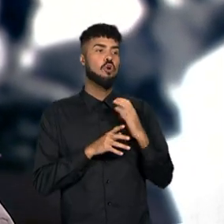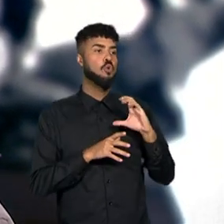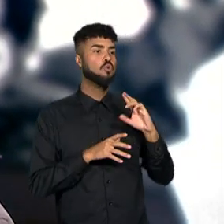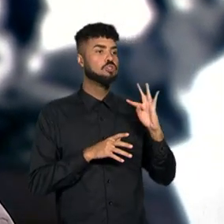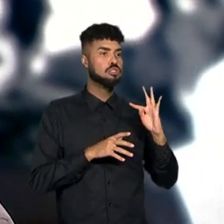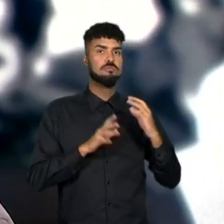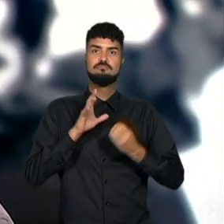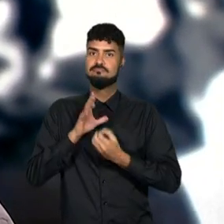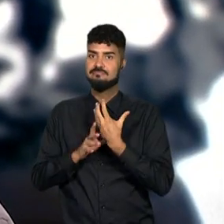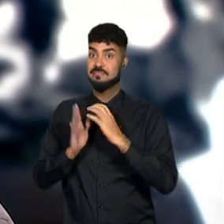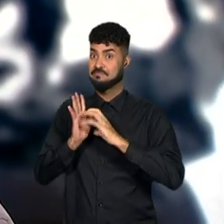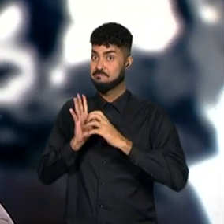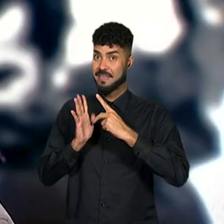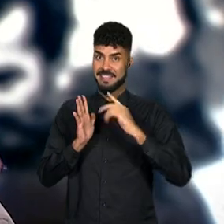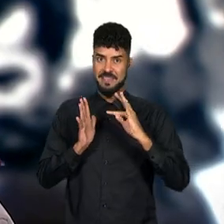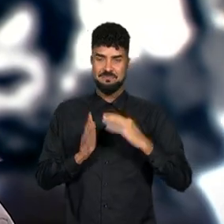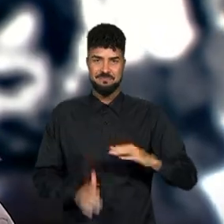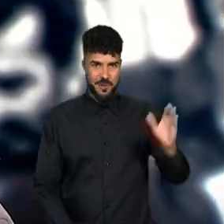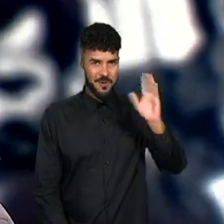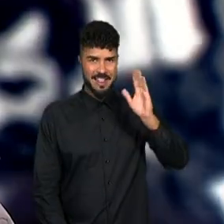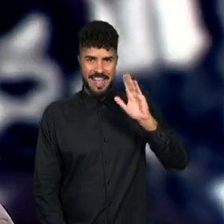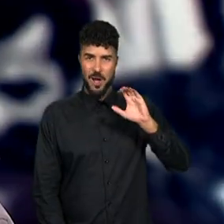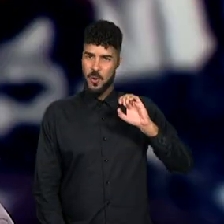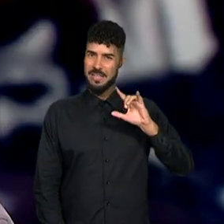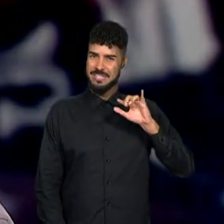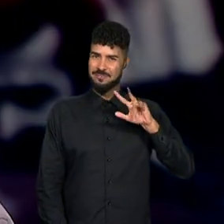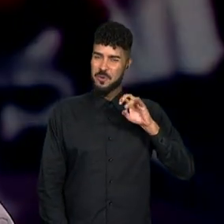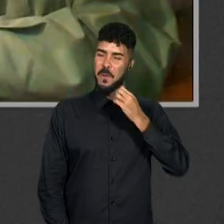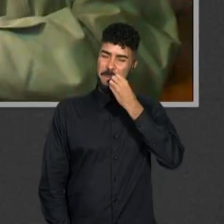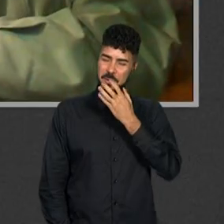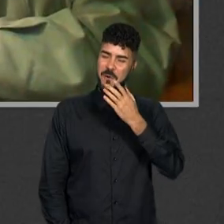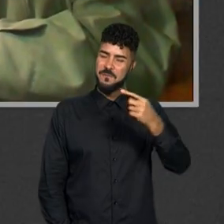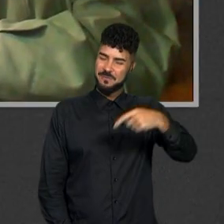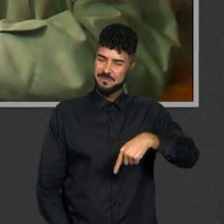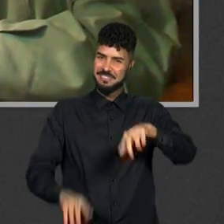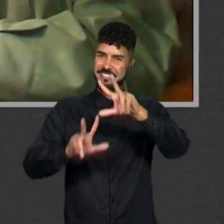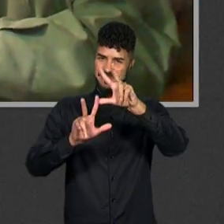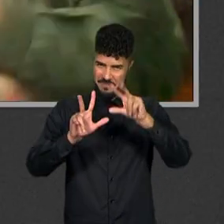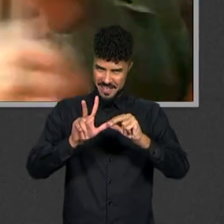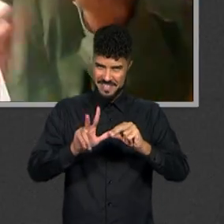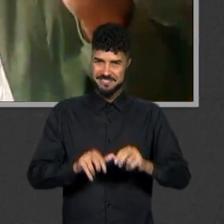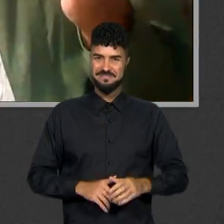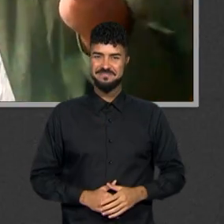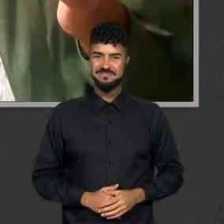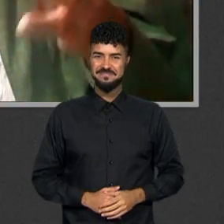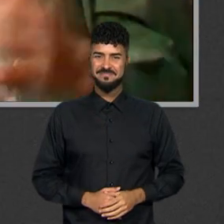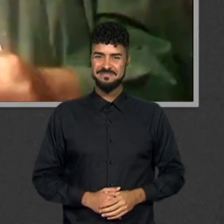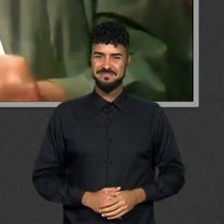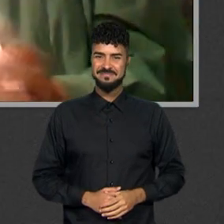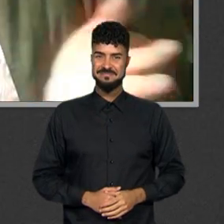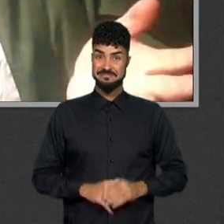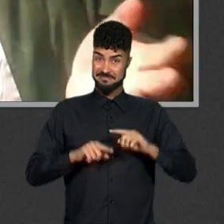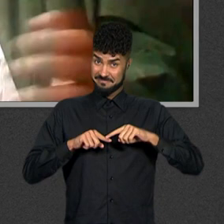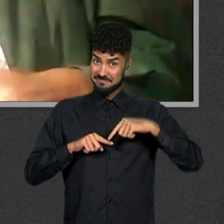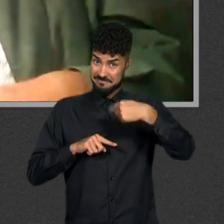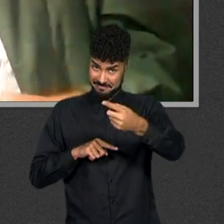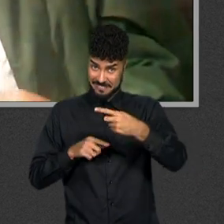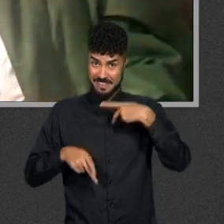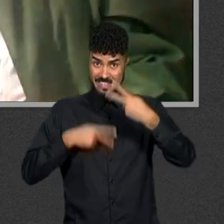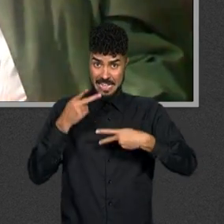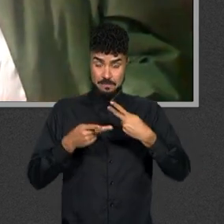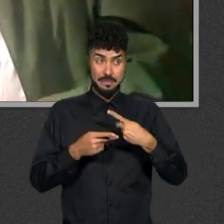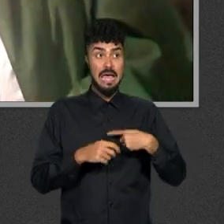PT. Olá, Olívio. Que bom termos aqui você na TV Brasil. Passo-lhe a bola.